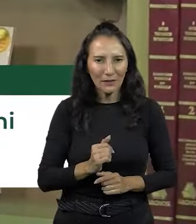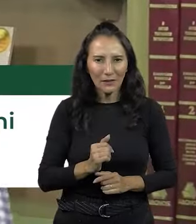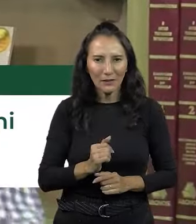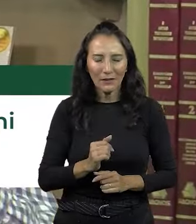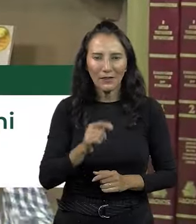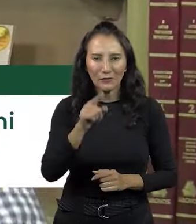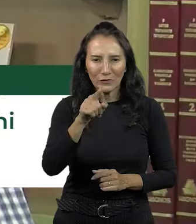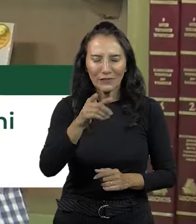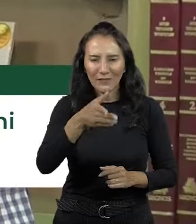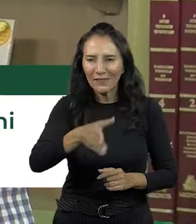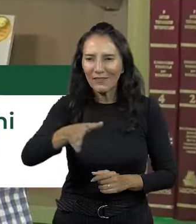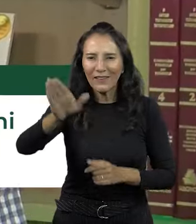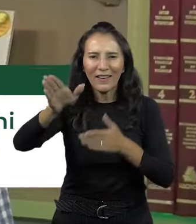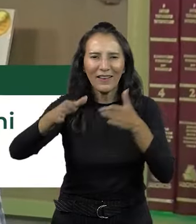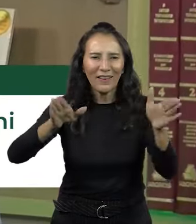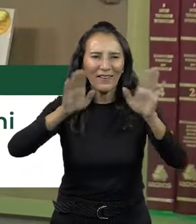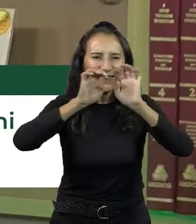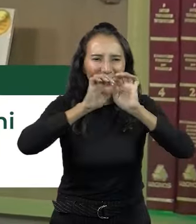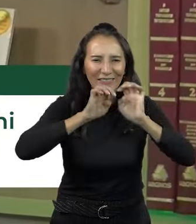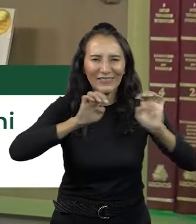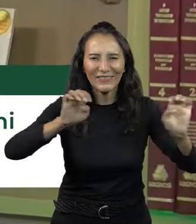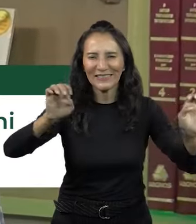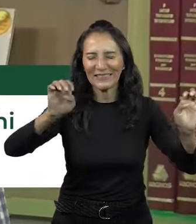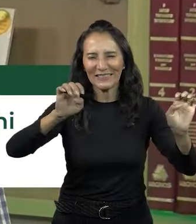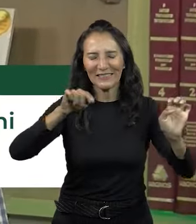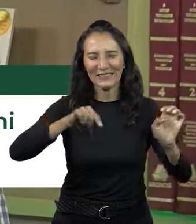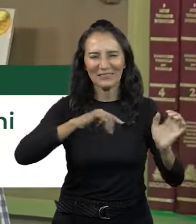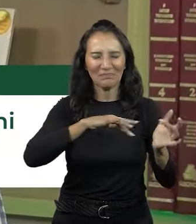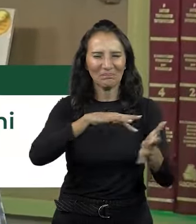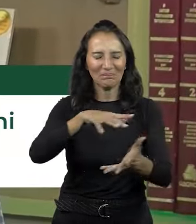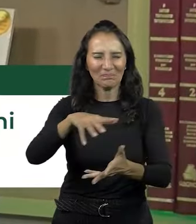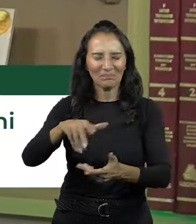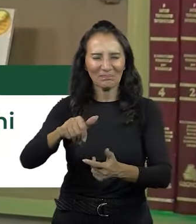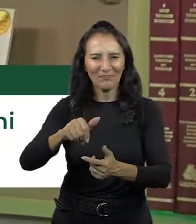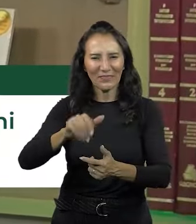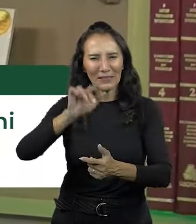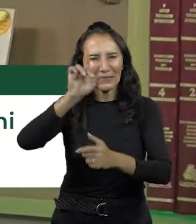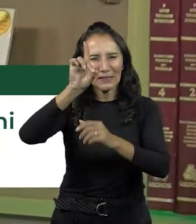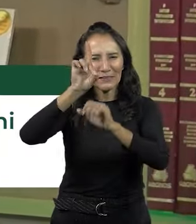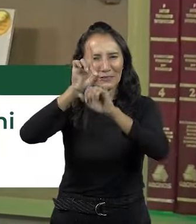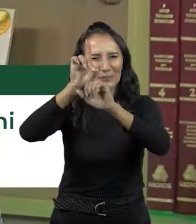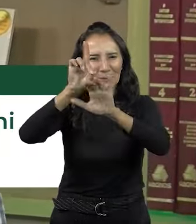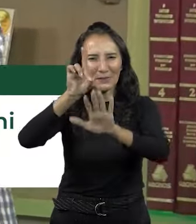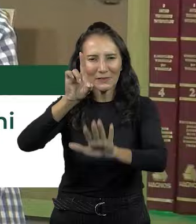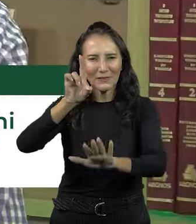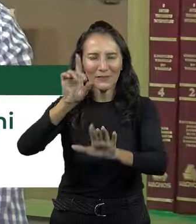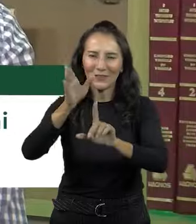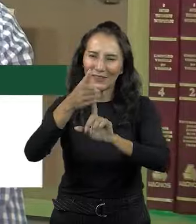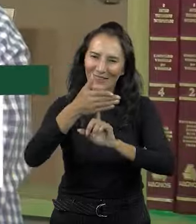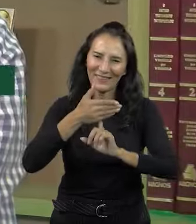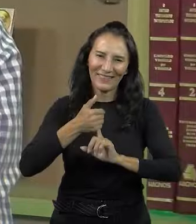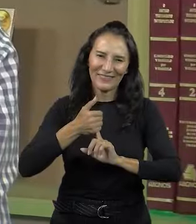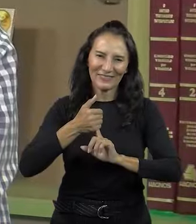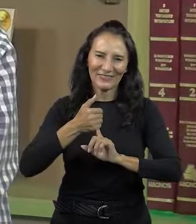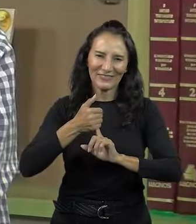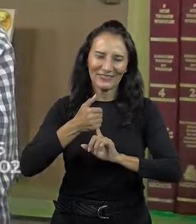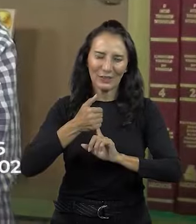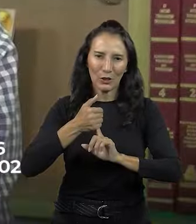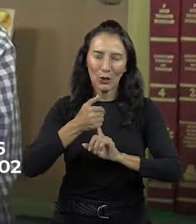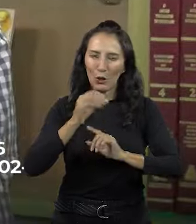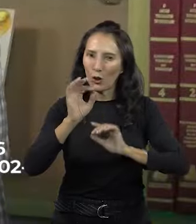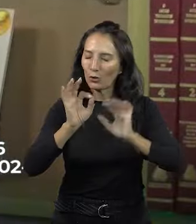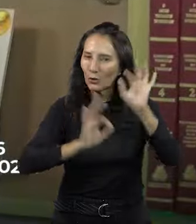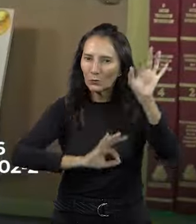vocês possam dar muitos frutos nessa terra que Deus te abençoe que Deus te guarde e toda